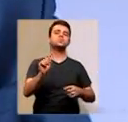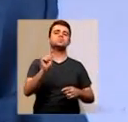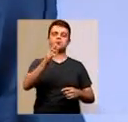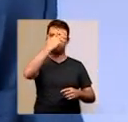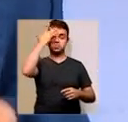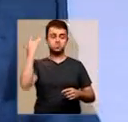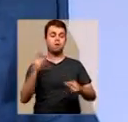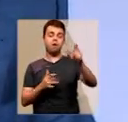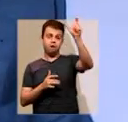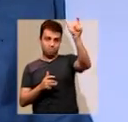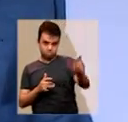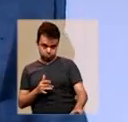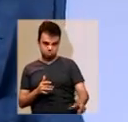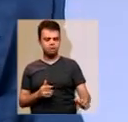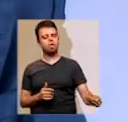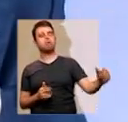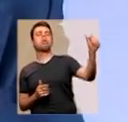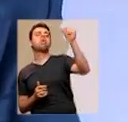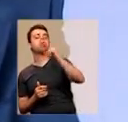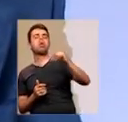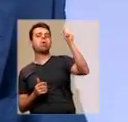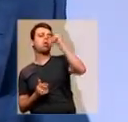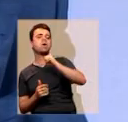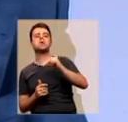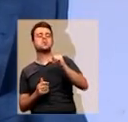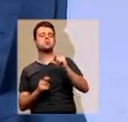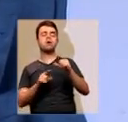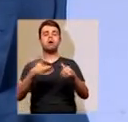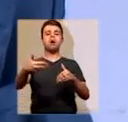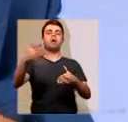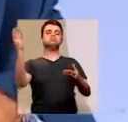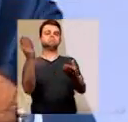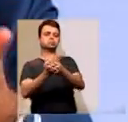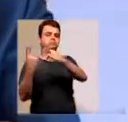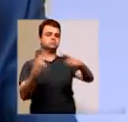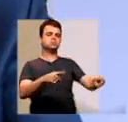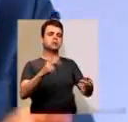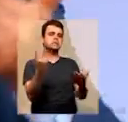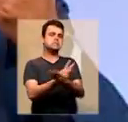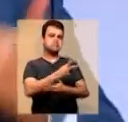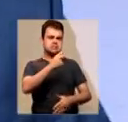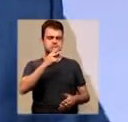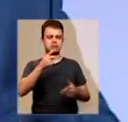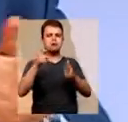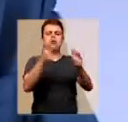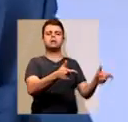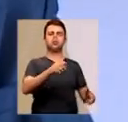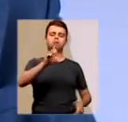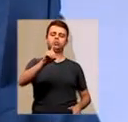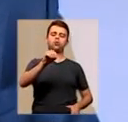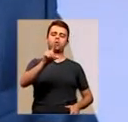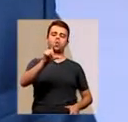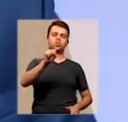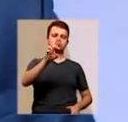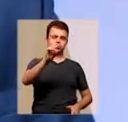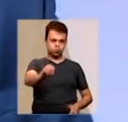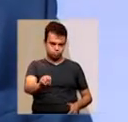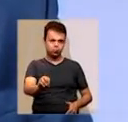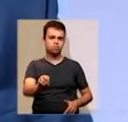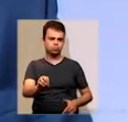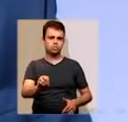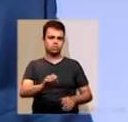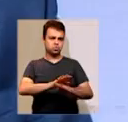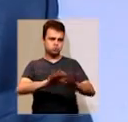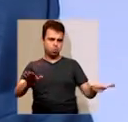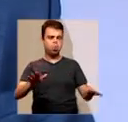quem dirige sob efeito de álcool responder por crime doloso. É o chamado dolo eventual. Assume o risco de produzir o